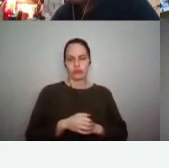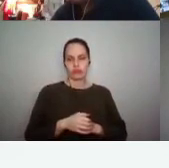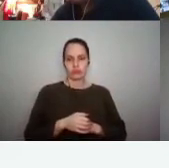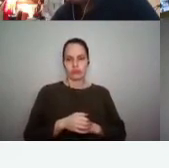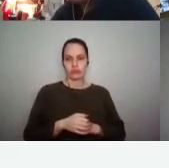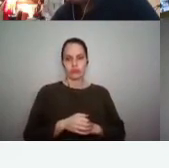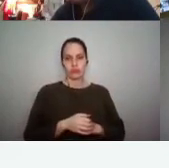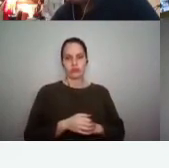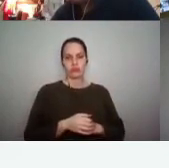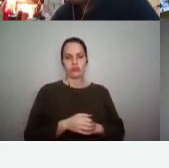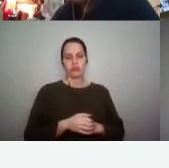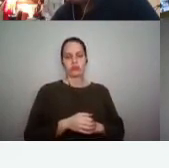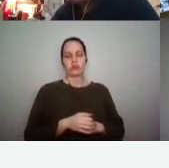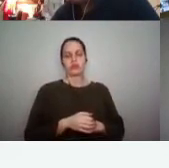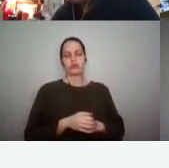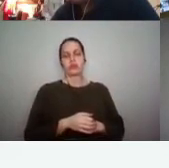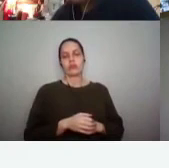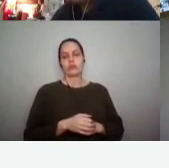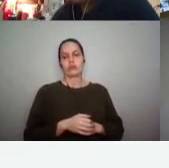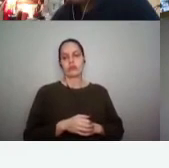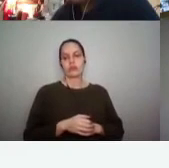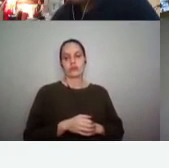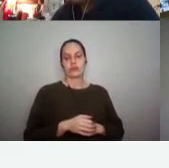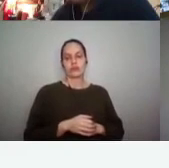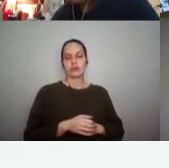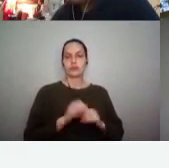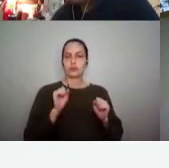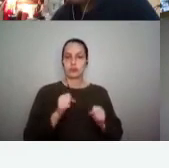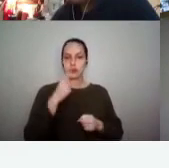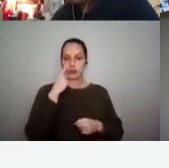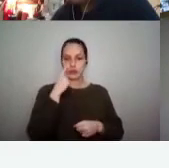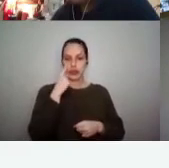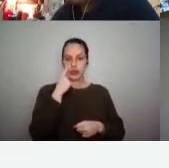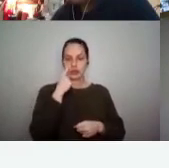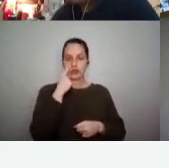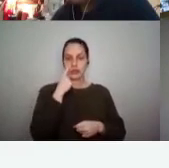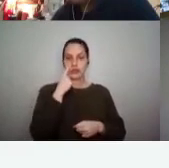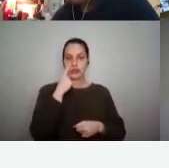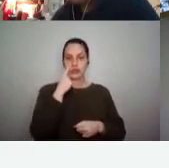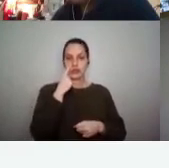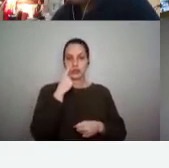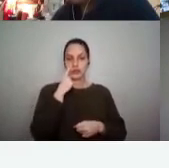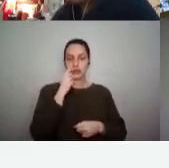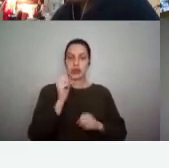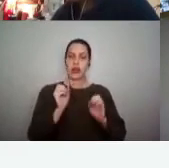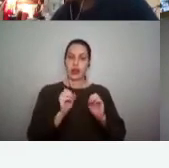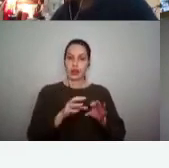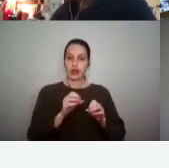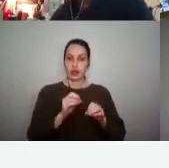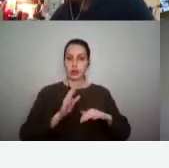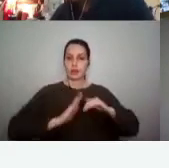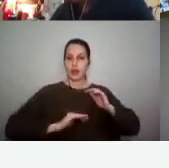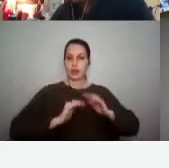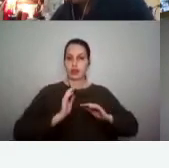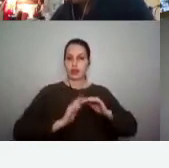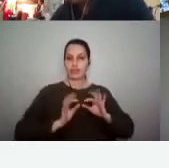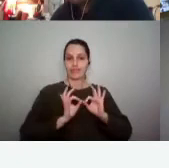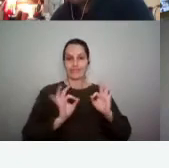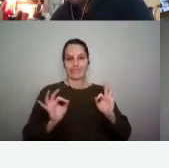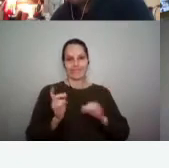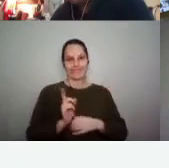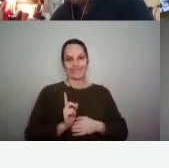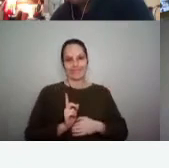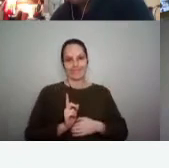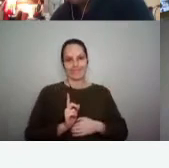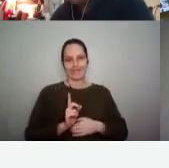Portanto, como vocês podem conferir comigo, né, a docência não é muito simples, né? A docência é uma